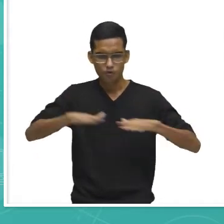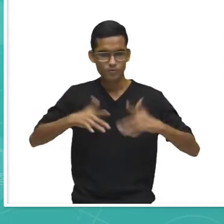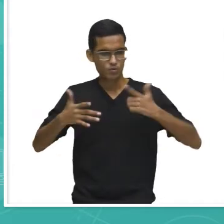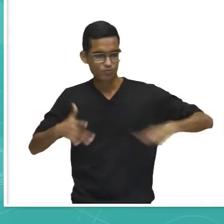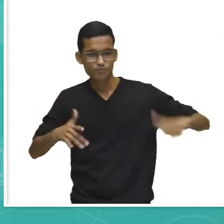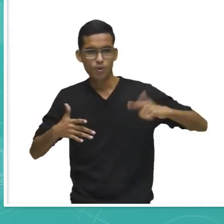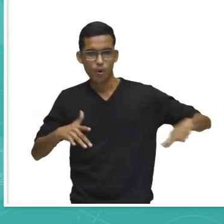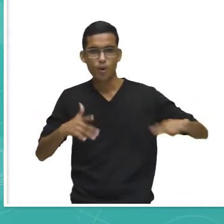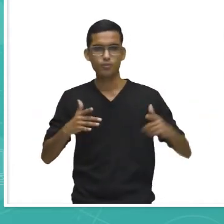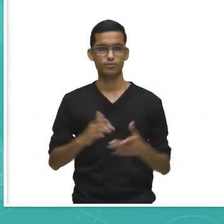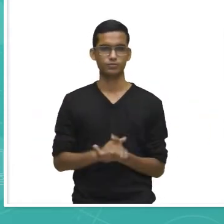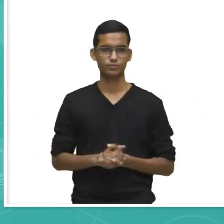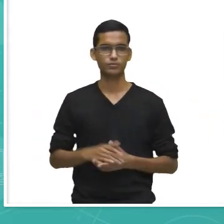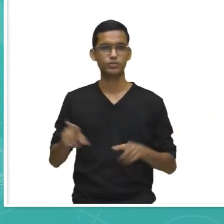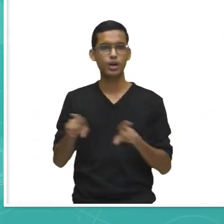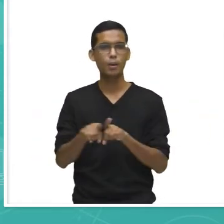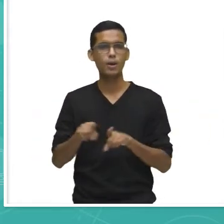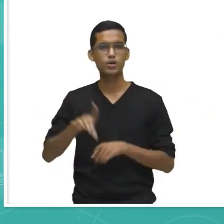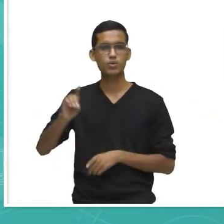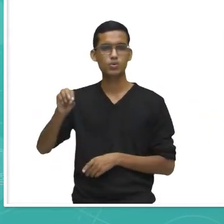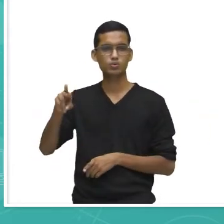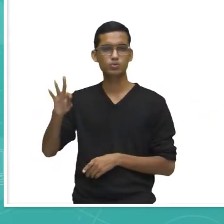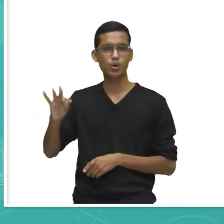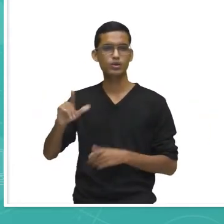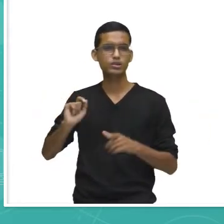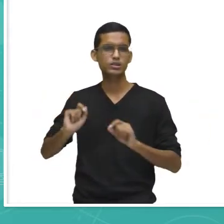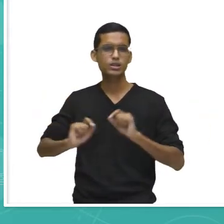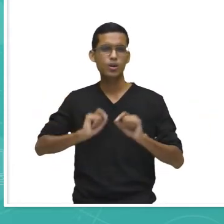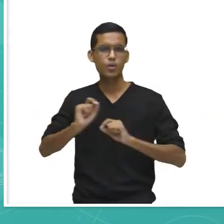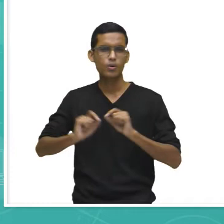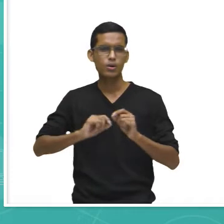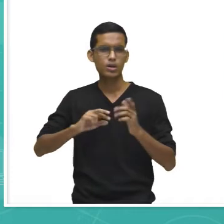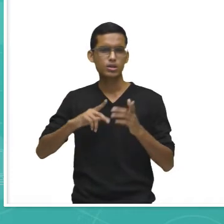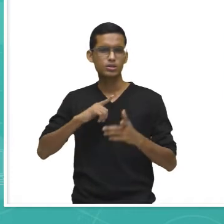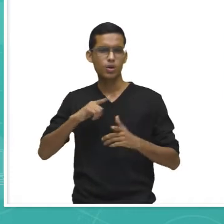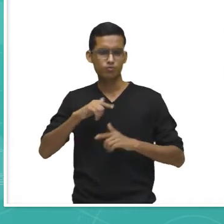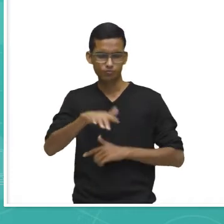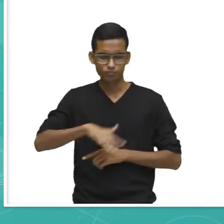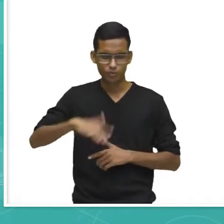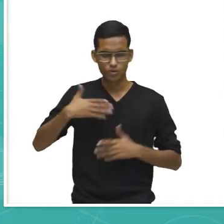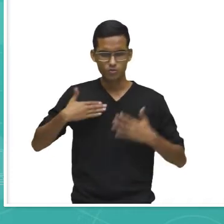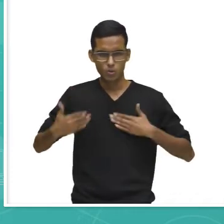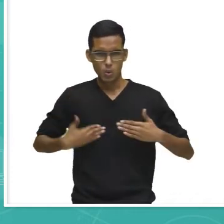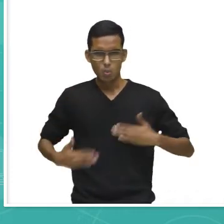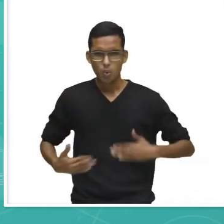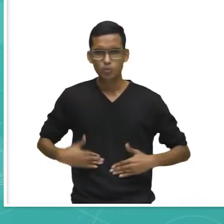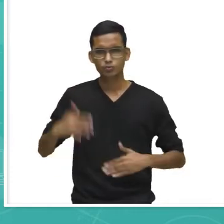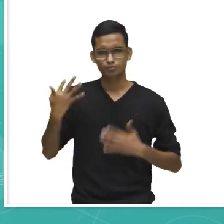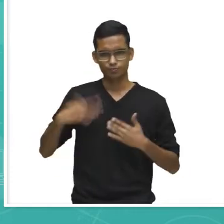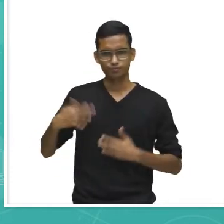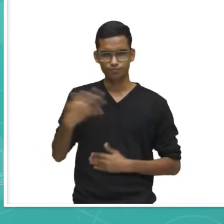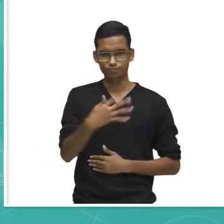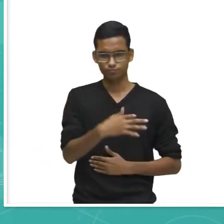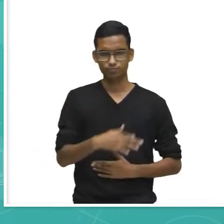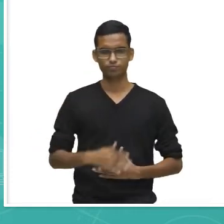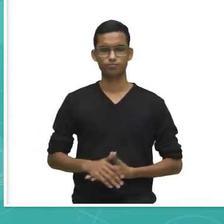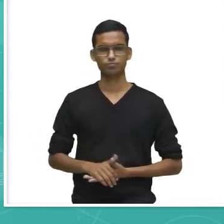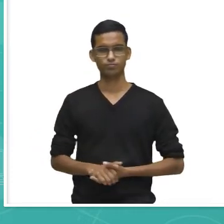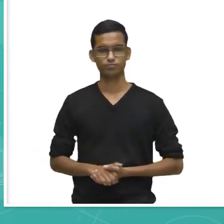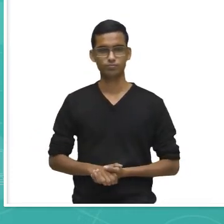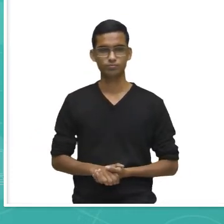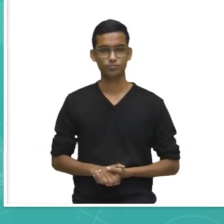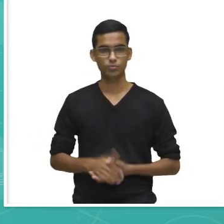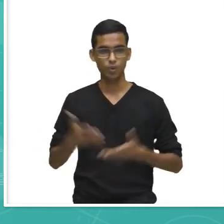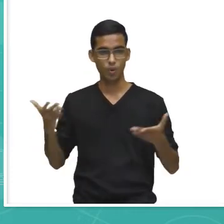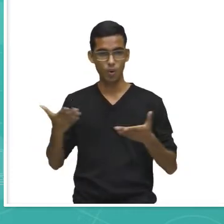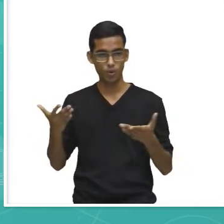osteomusculares, tá bom? Que a gente vai já ver cada um deles. Então, há essas várias possibilidades, mas na nossa aula hoje nós veremos